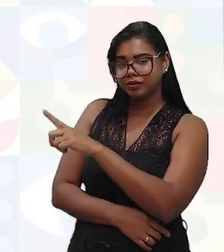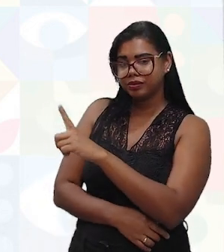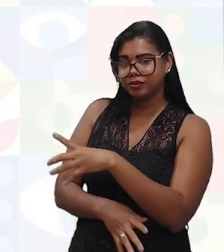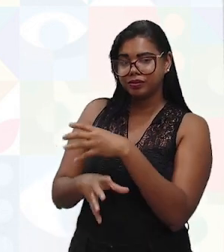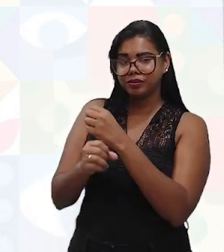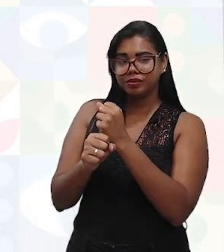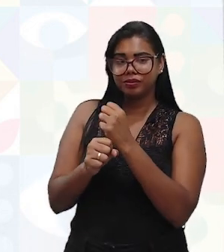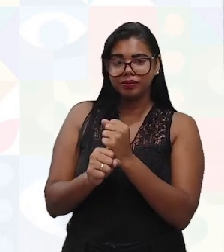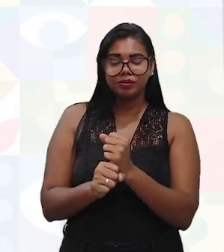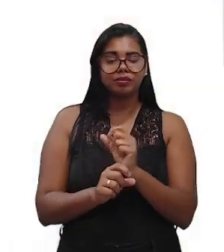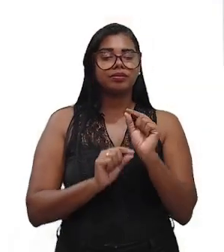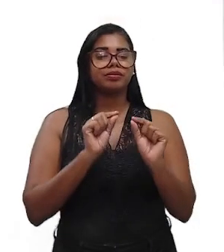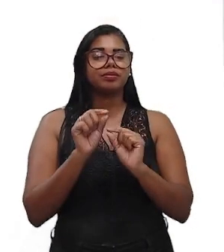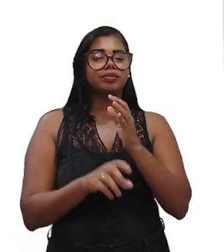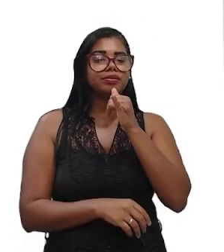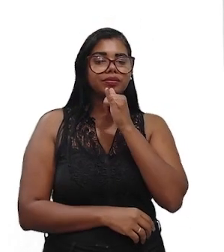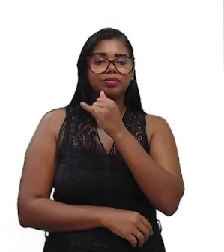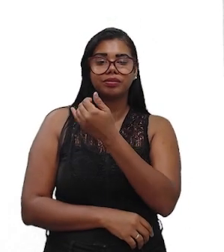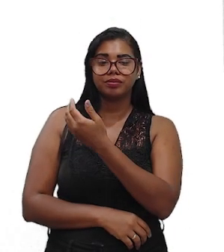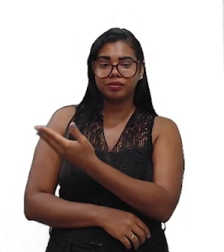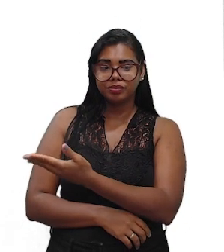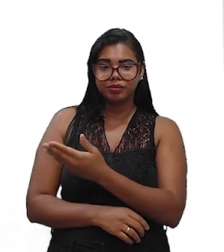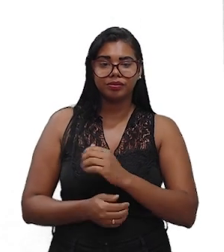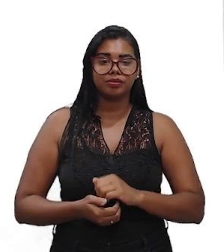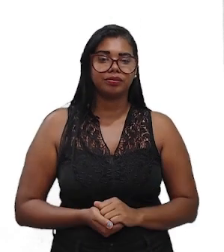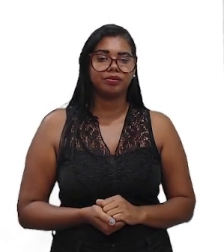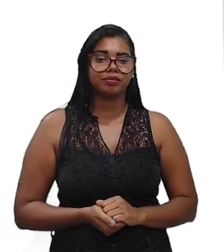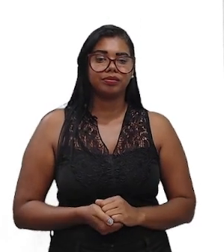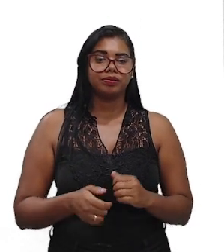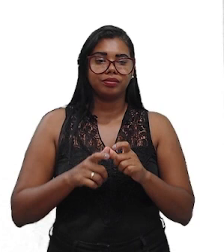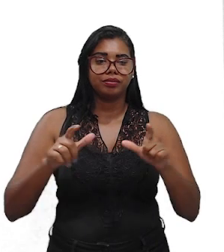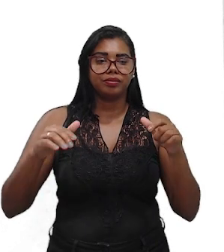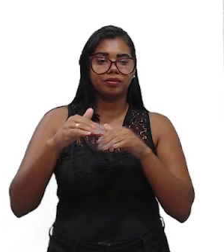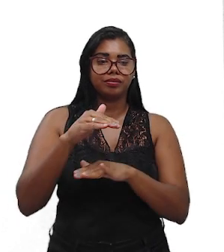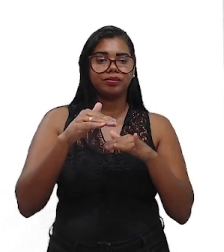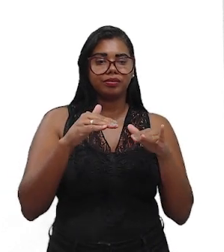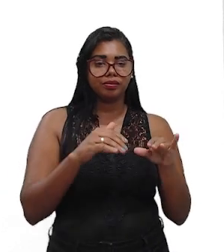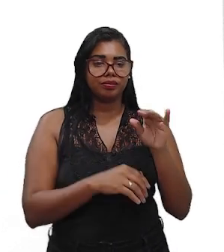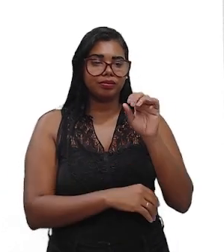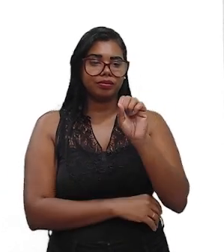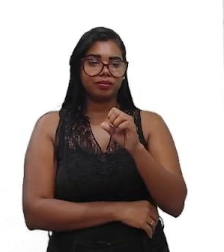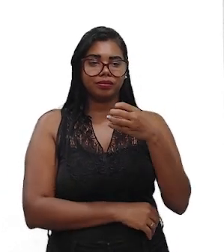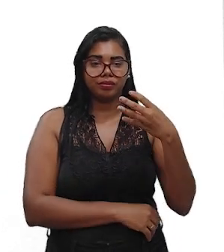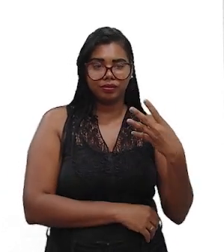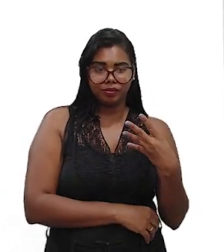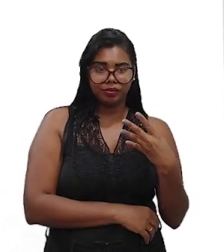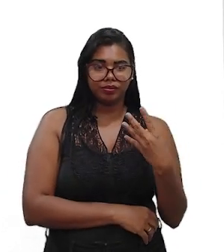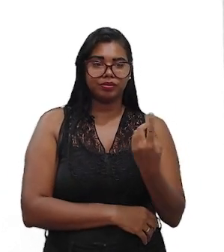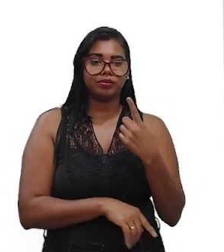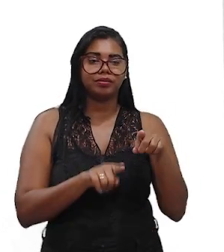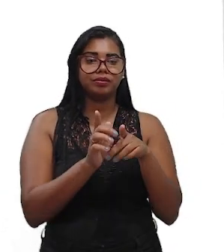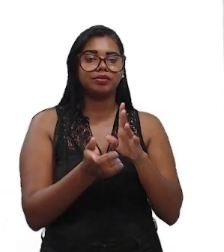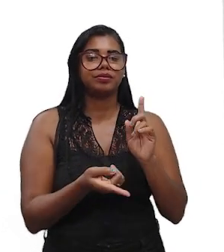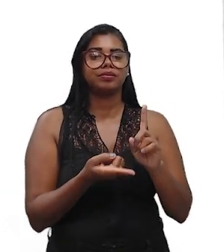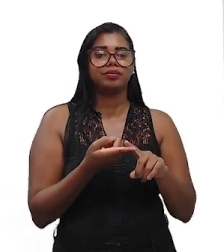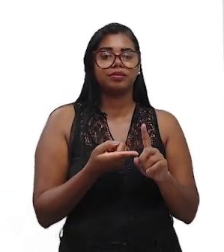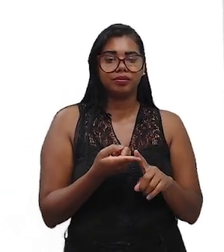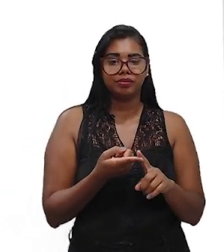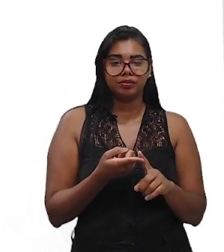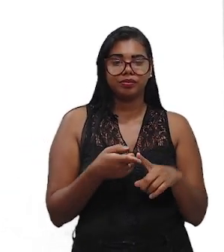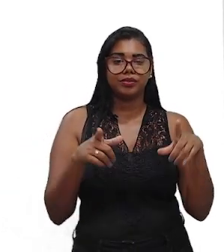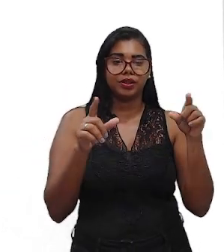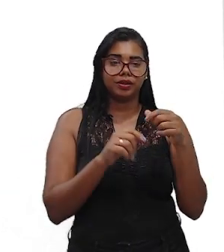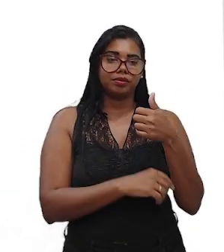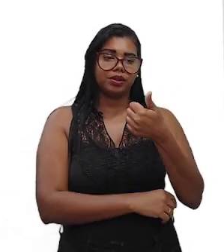estoque mínimo seria estoque máximo igual a 84 unidades mais 100 unidades, que seria o estoque